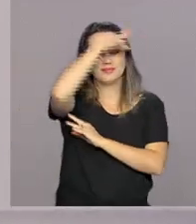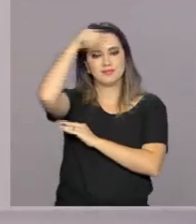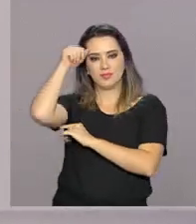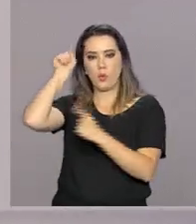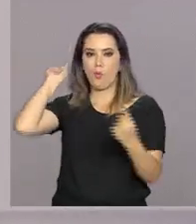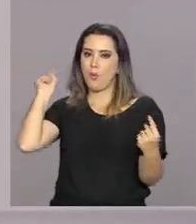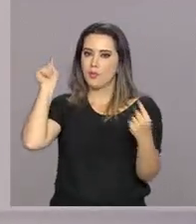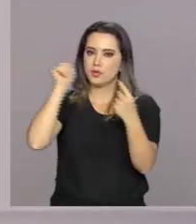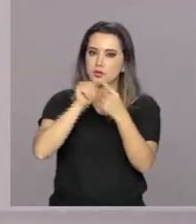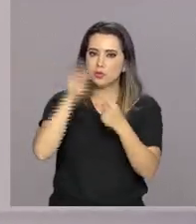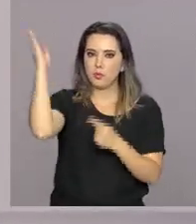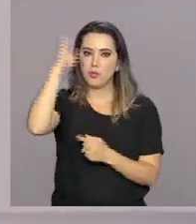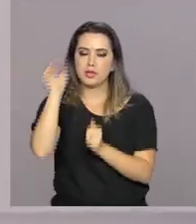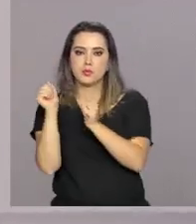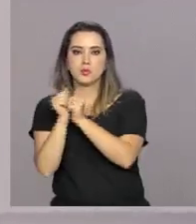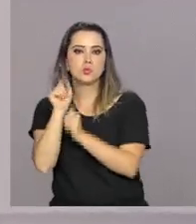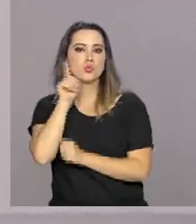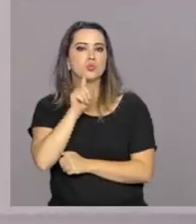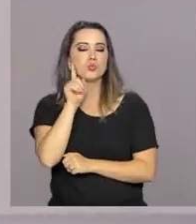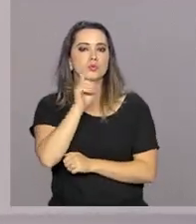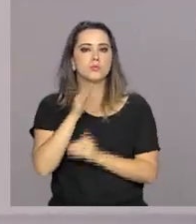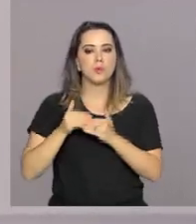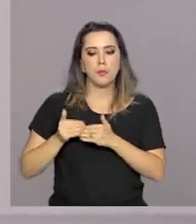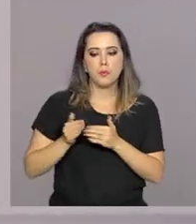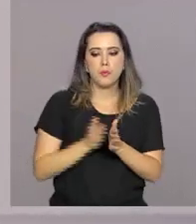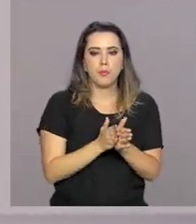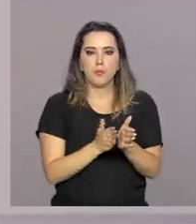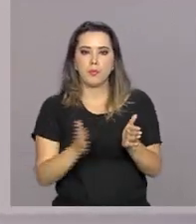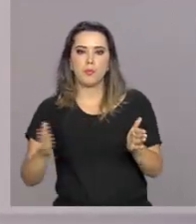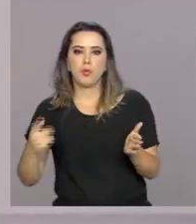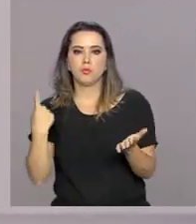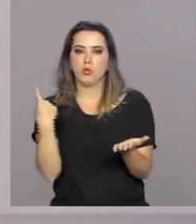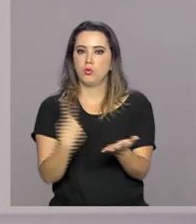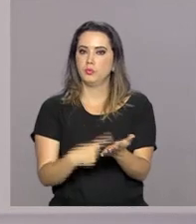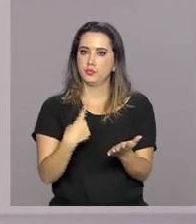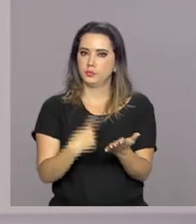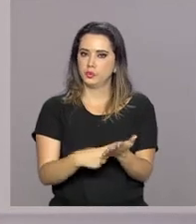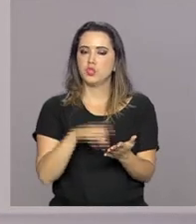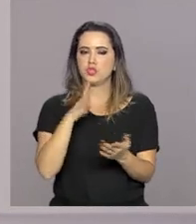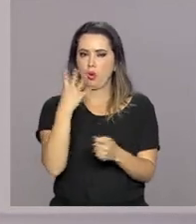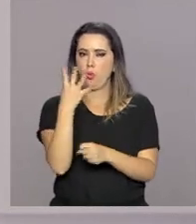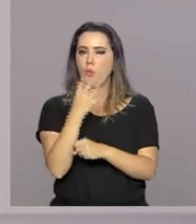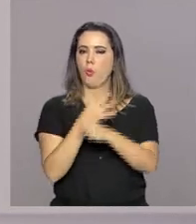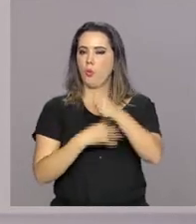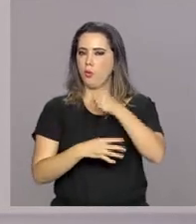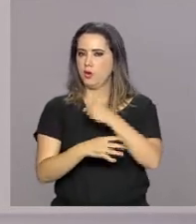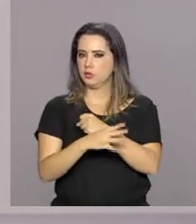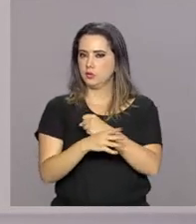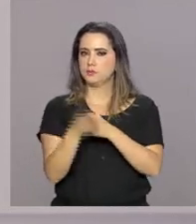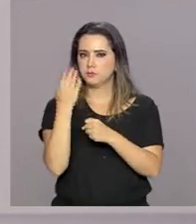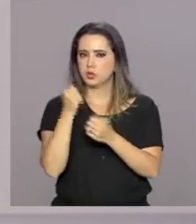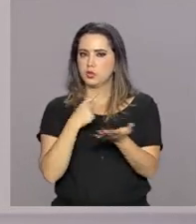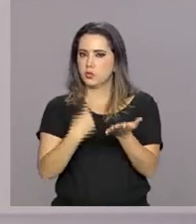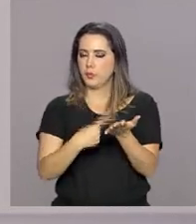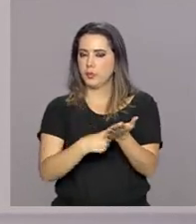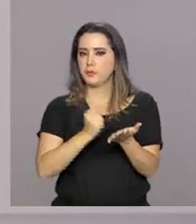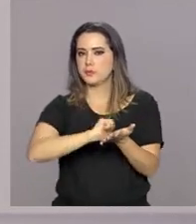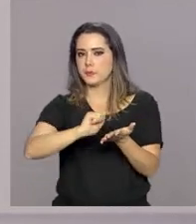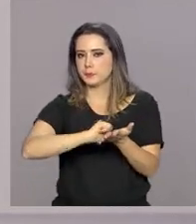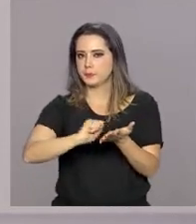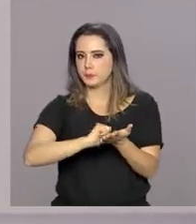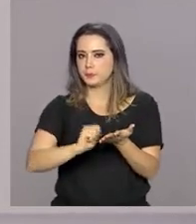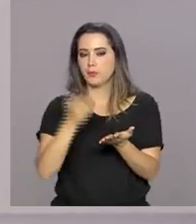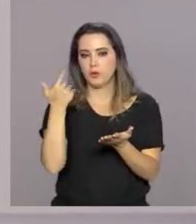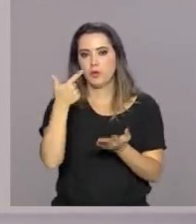com esse objetivo brasil e estados unidos provocaram hoje uma parceria criada há quatro anos o programa de cooperação técnica foi firmado